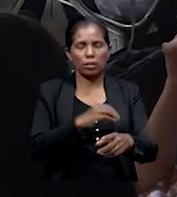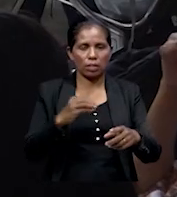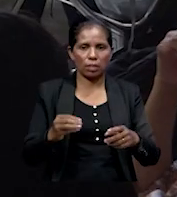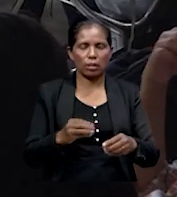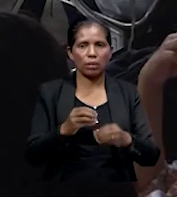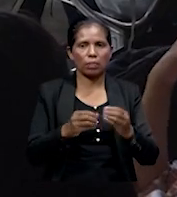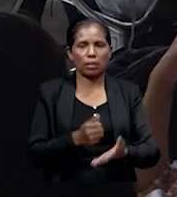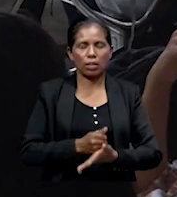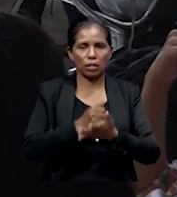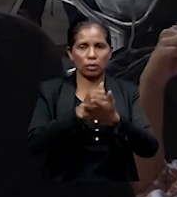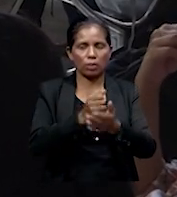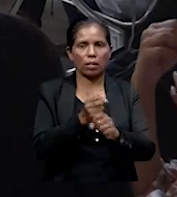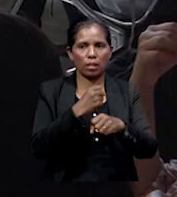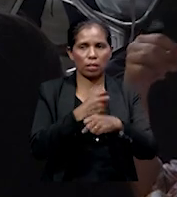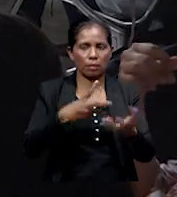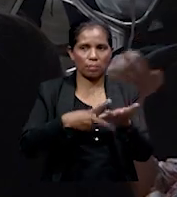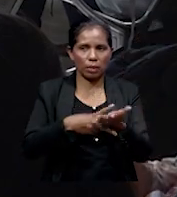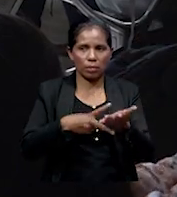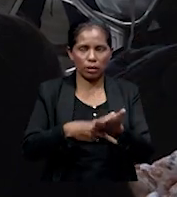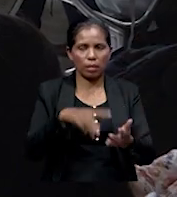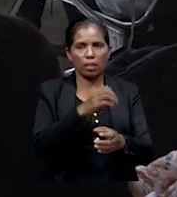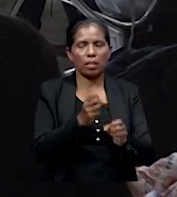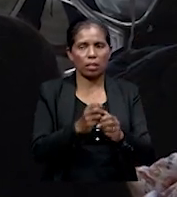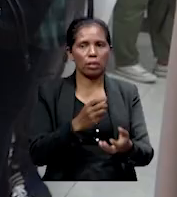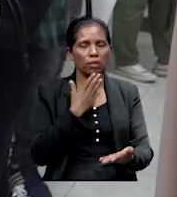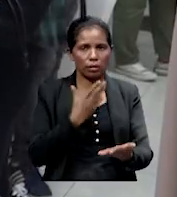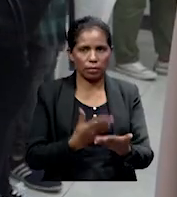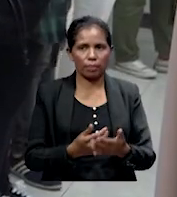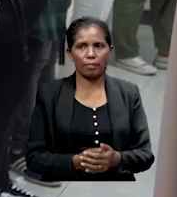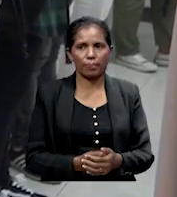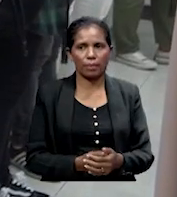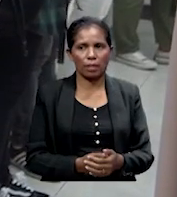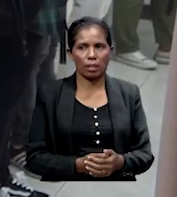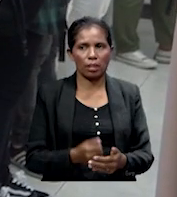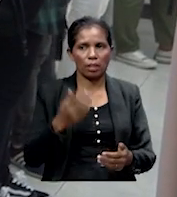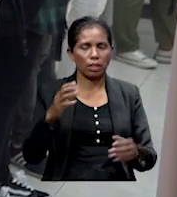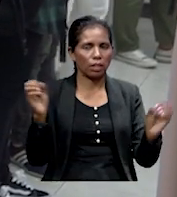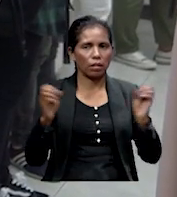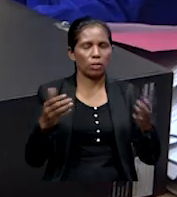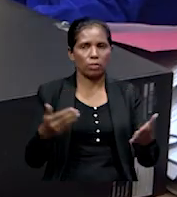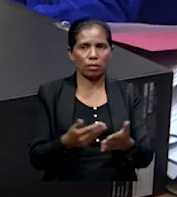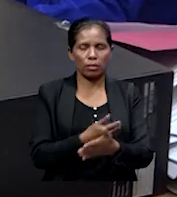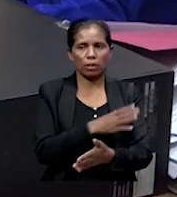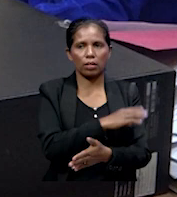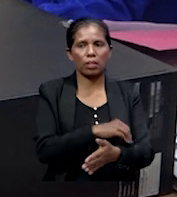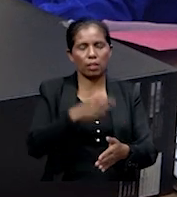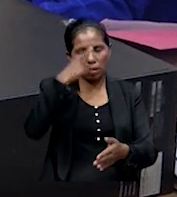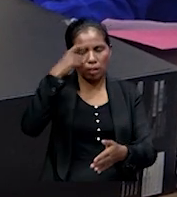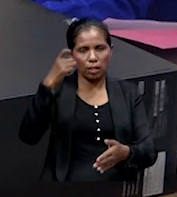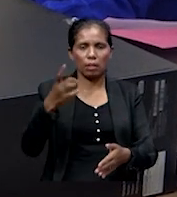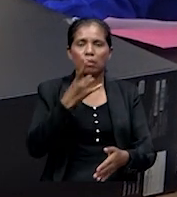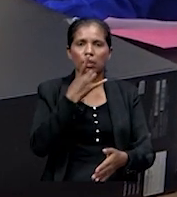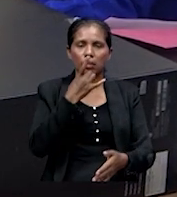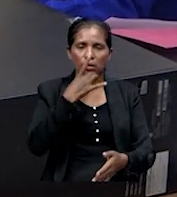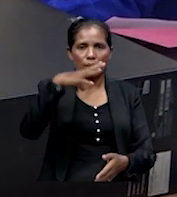para atendimento passaporte, mas vê situação né, resolvido ona. Situação neve acontece lá os botfum, falhanço ne acontece, também eletricidade neve